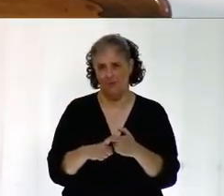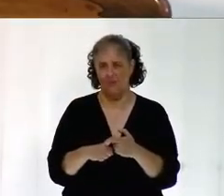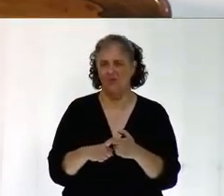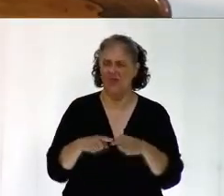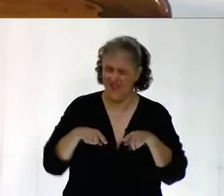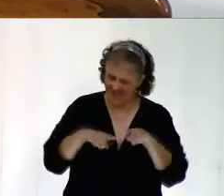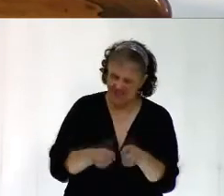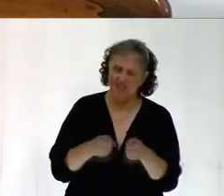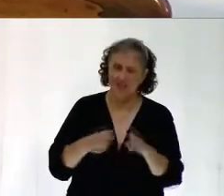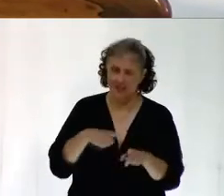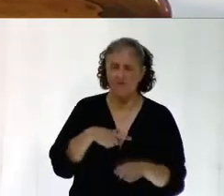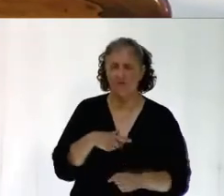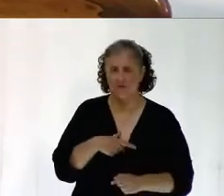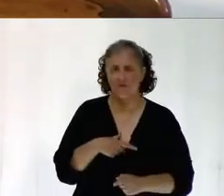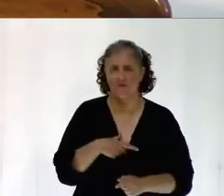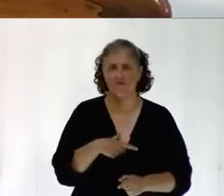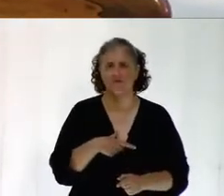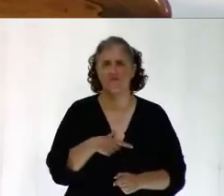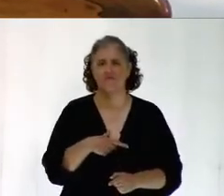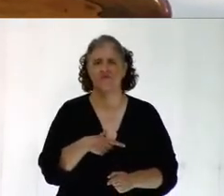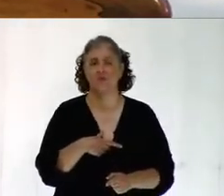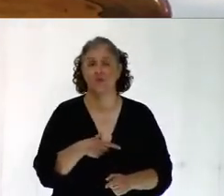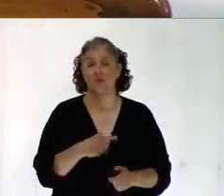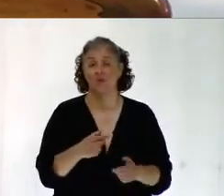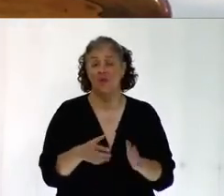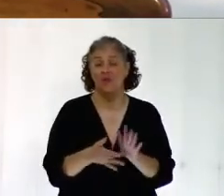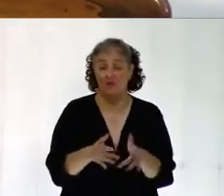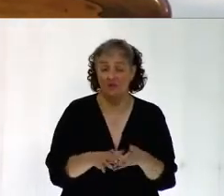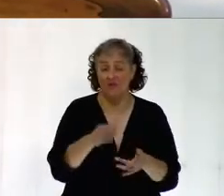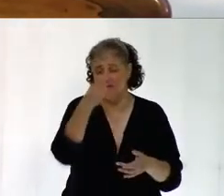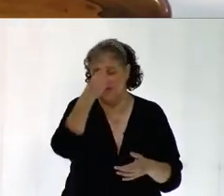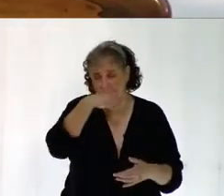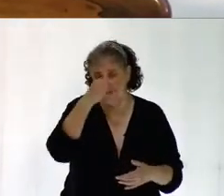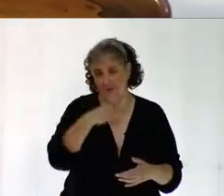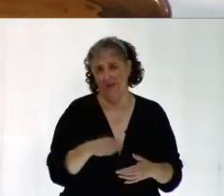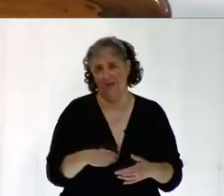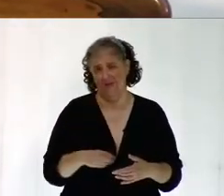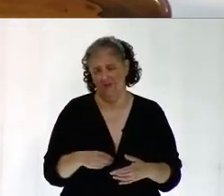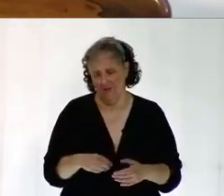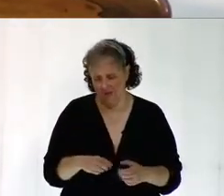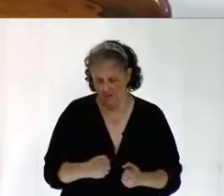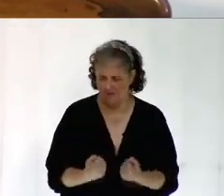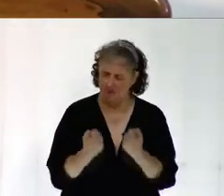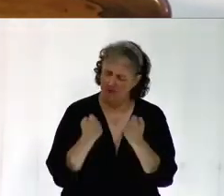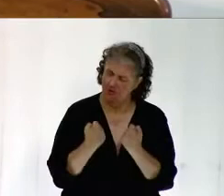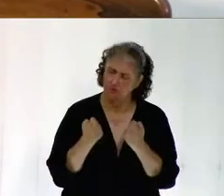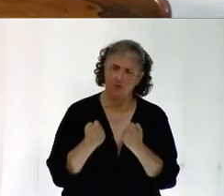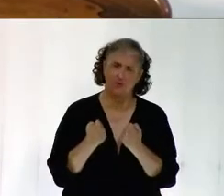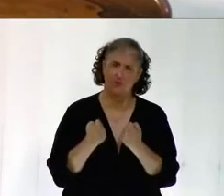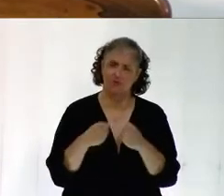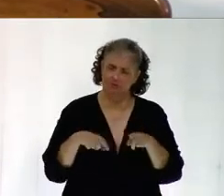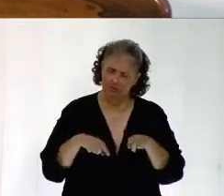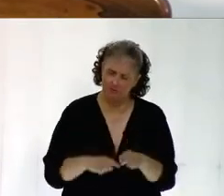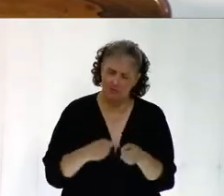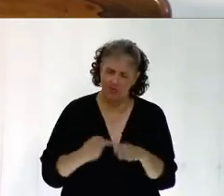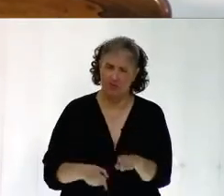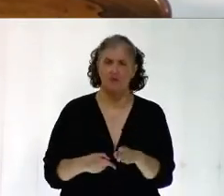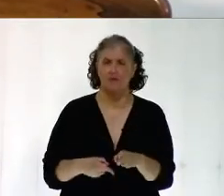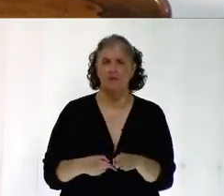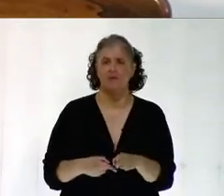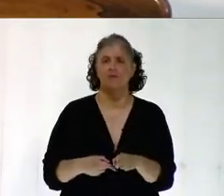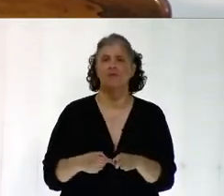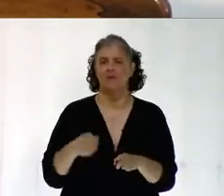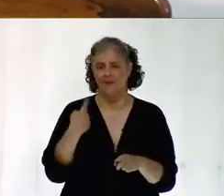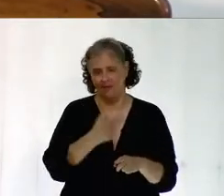tentações porque na sua fraqueza ele suportou as piores tentações e nós vamos